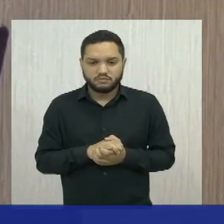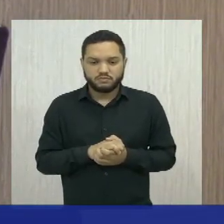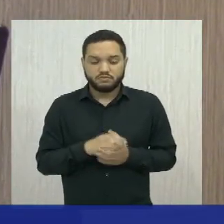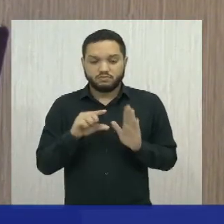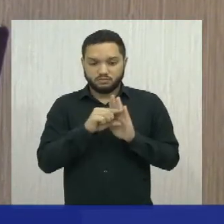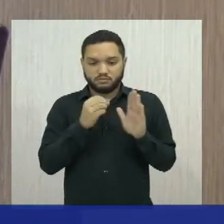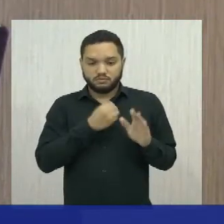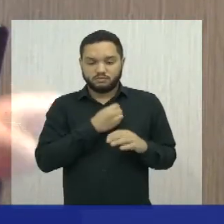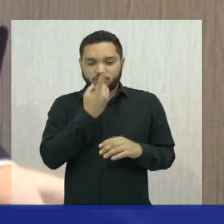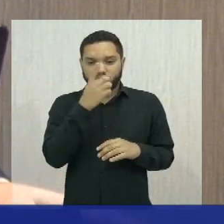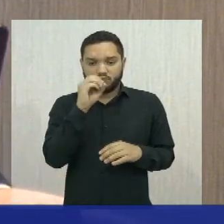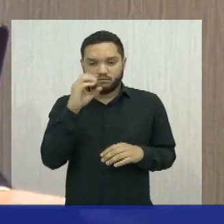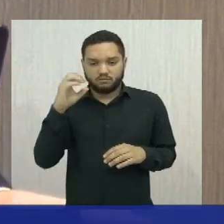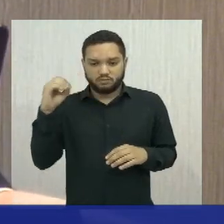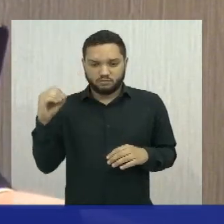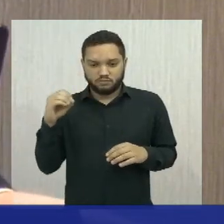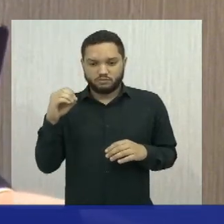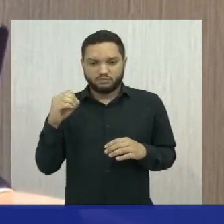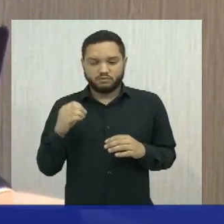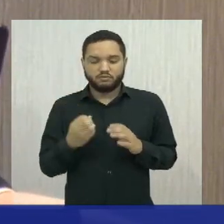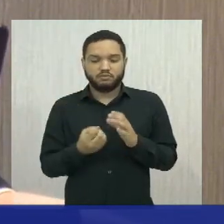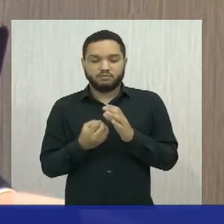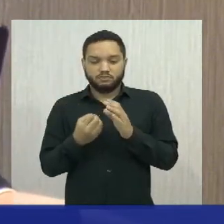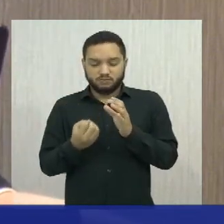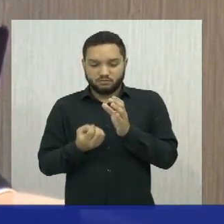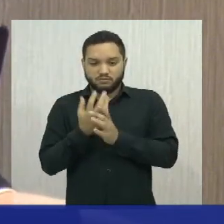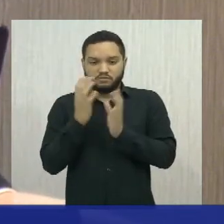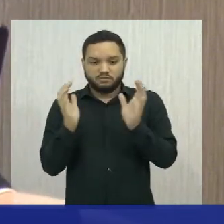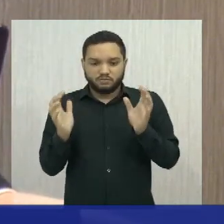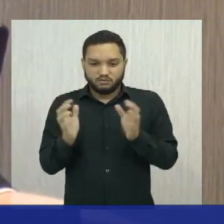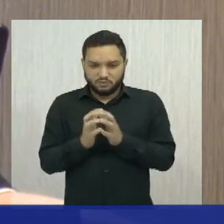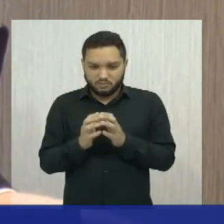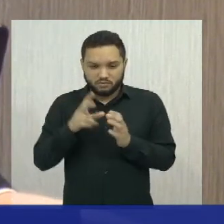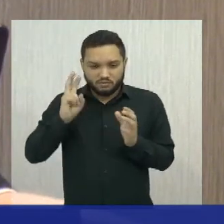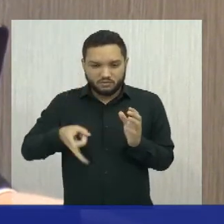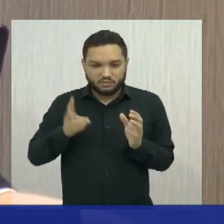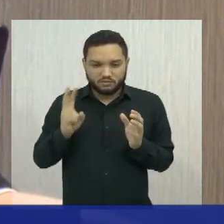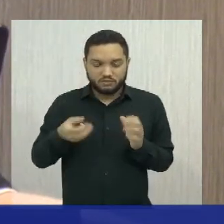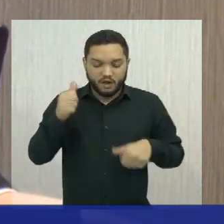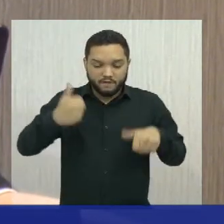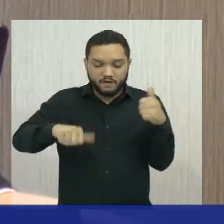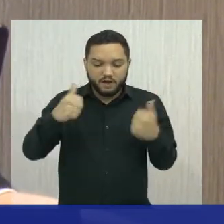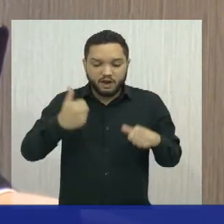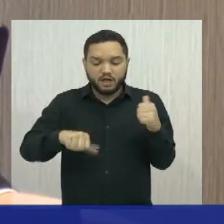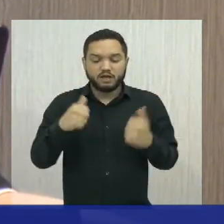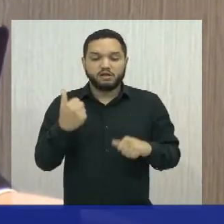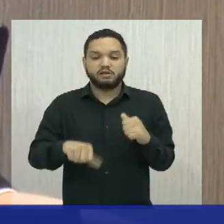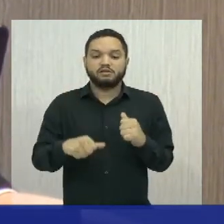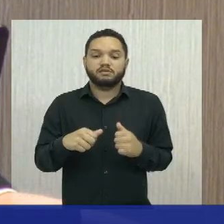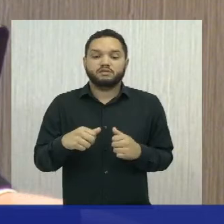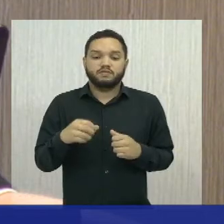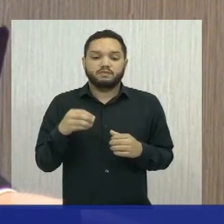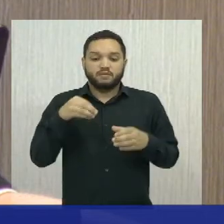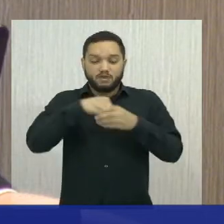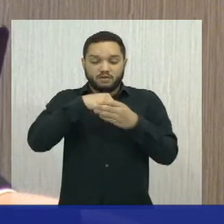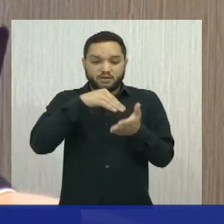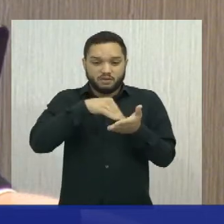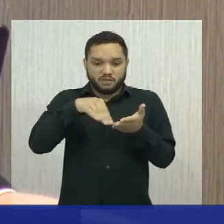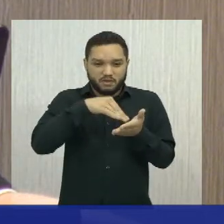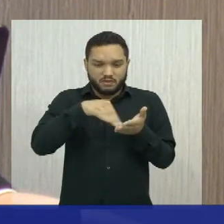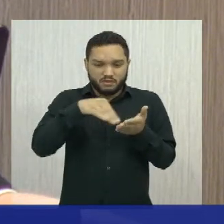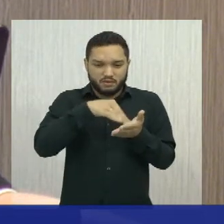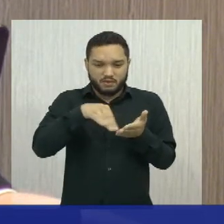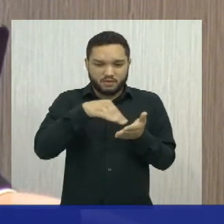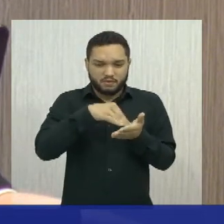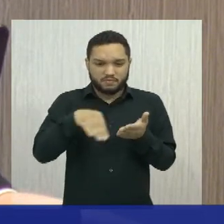1000. Fica instituída a Comissão Permanente de Avaliação do Código da Cidade, a ser inserida na estrutura da Secretaria Municipal de Urbanismo e